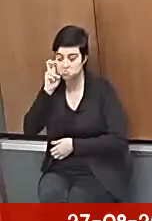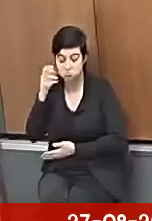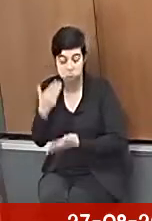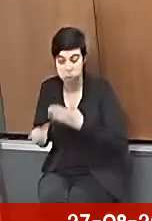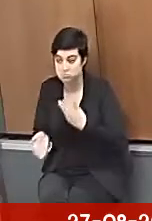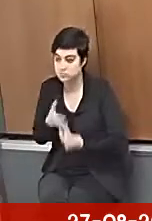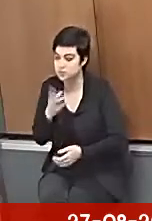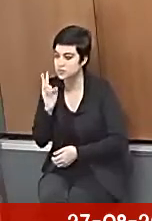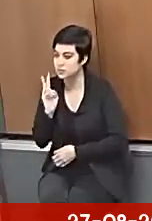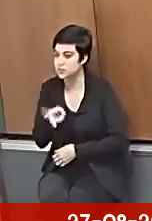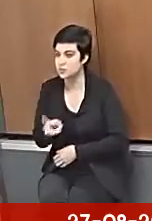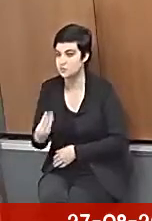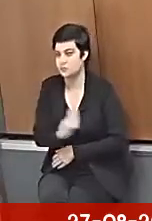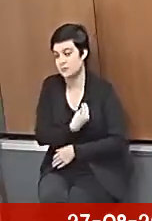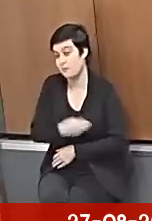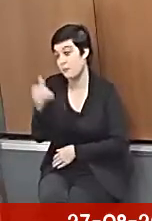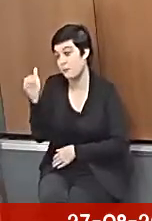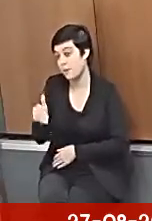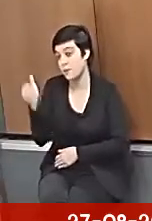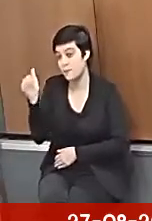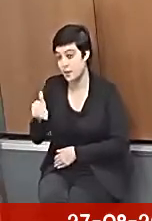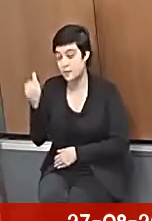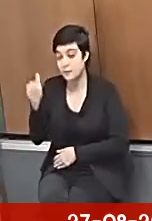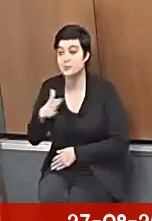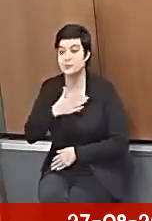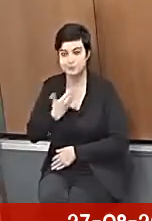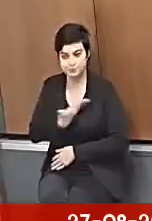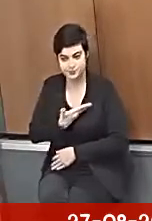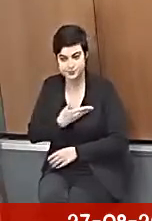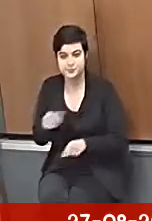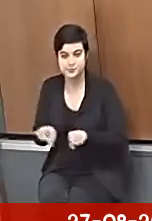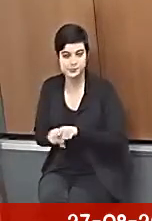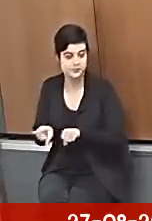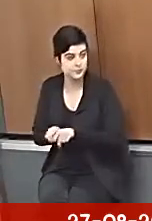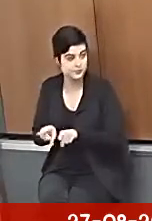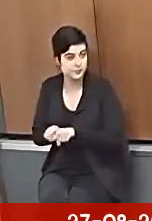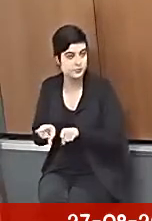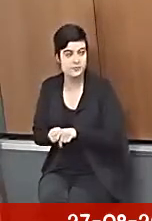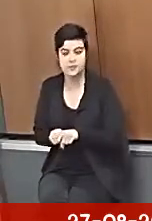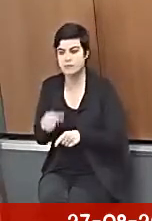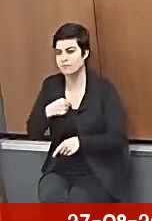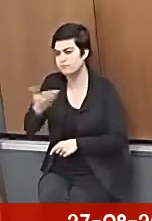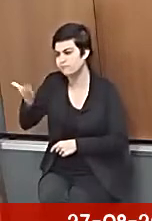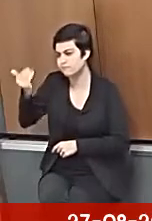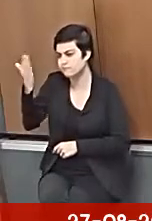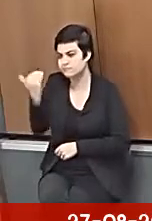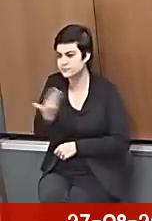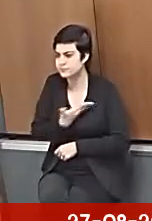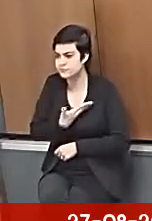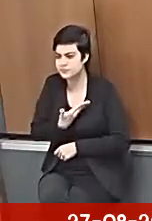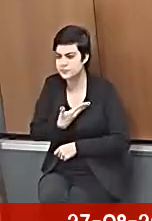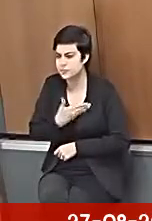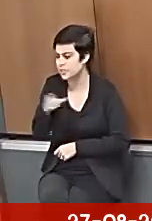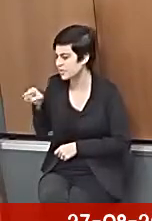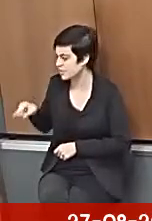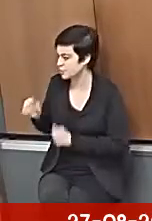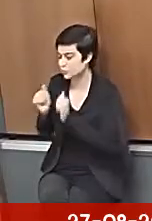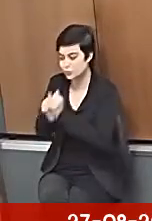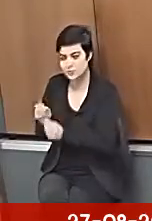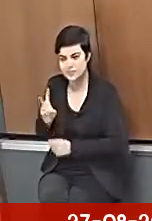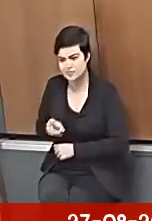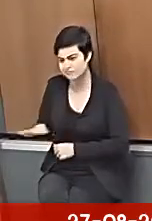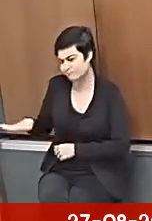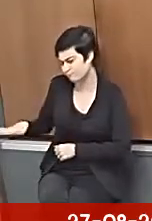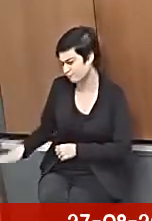amiga e também comparecer sempre ali meu chegar era menino e menina que é menina ou menino menina era um menino ea